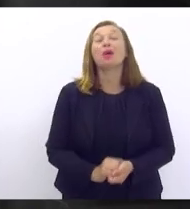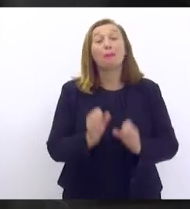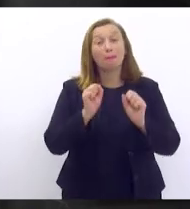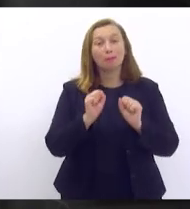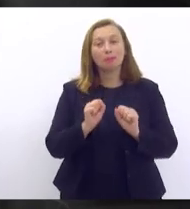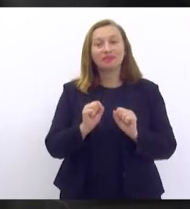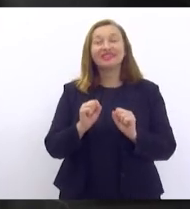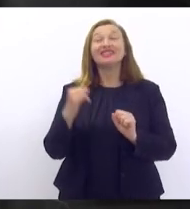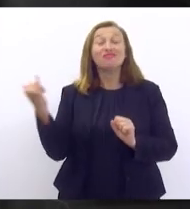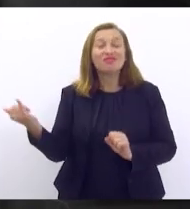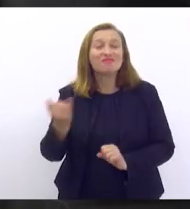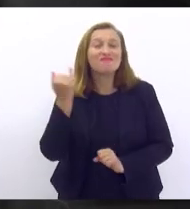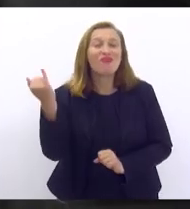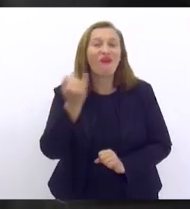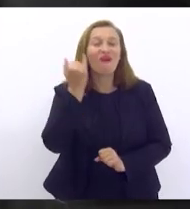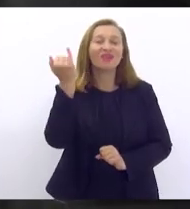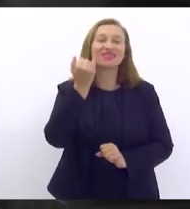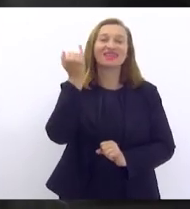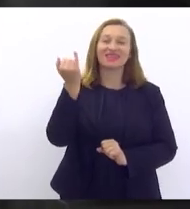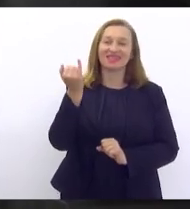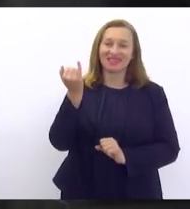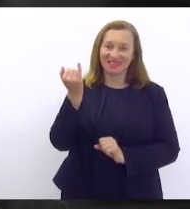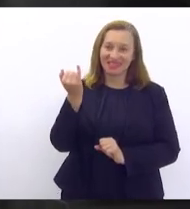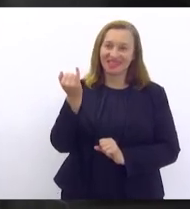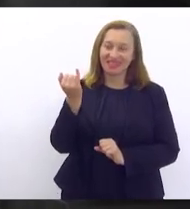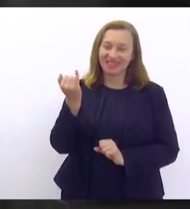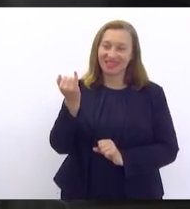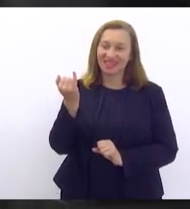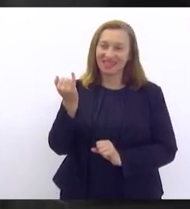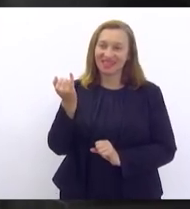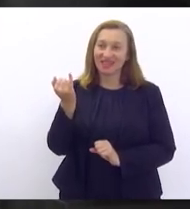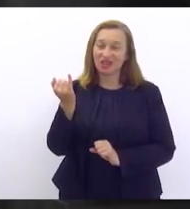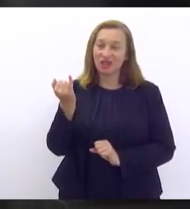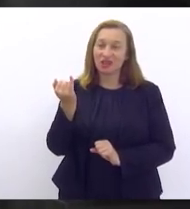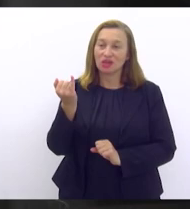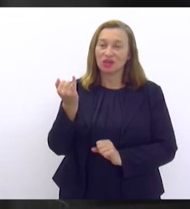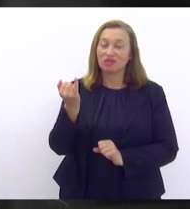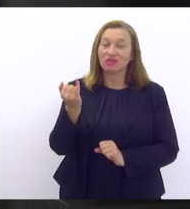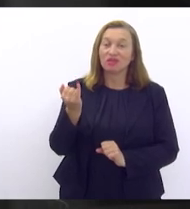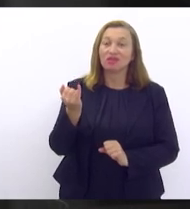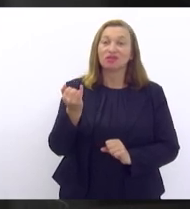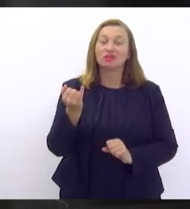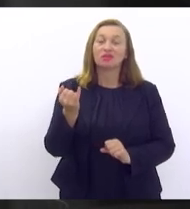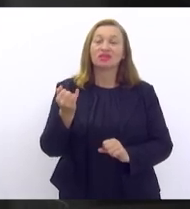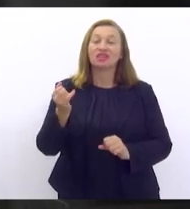a RCC-RJ possui uma importância especial no contexto nacional,